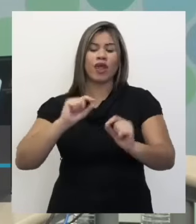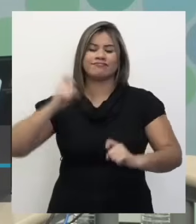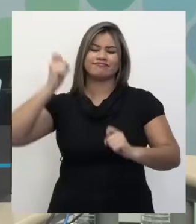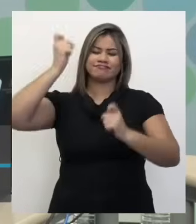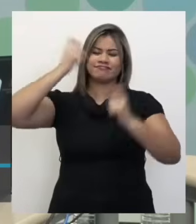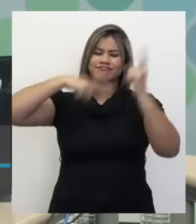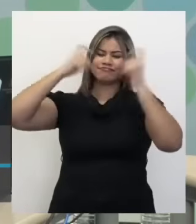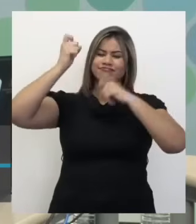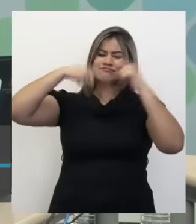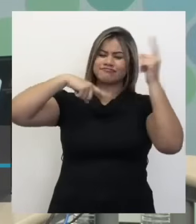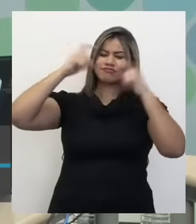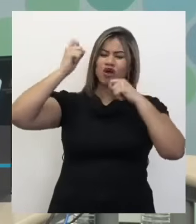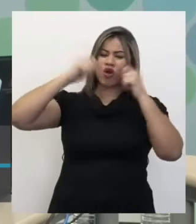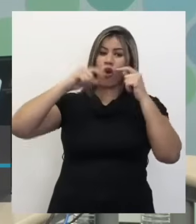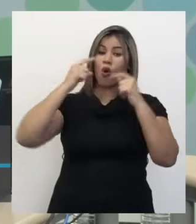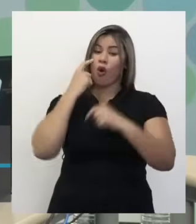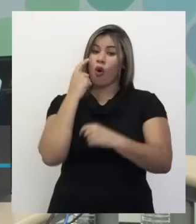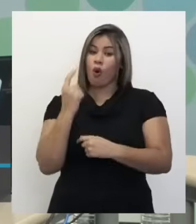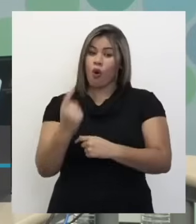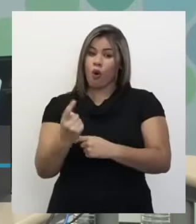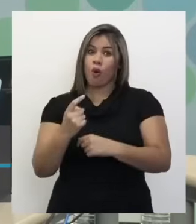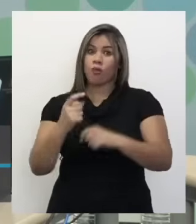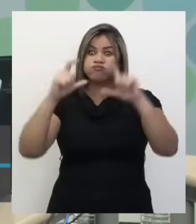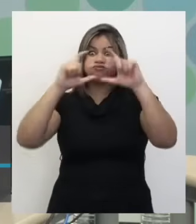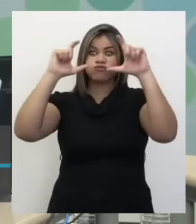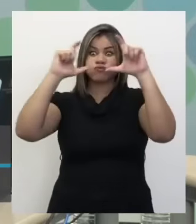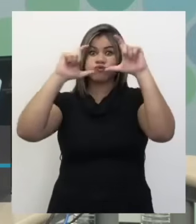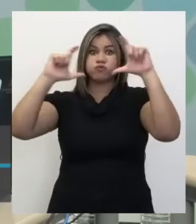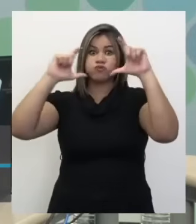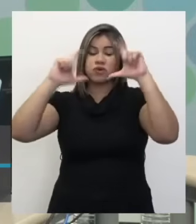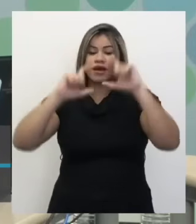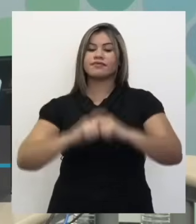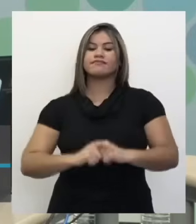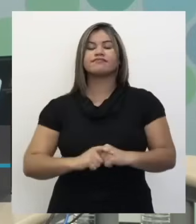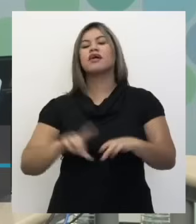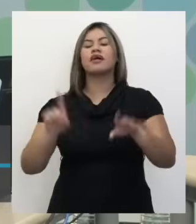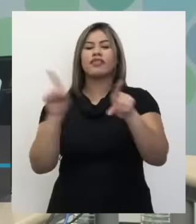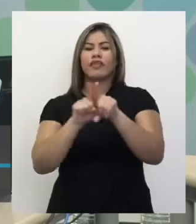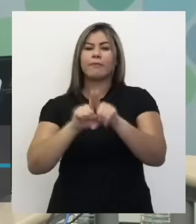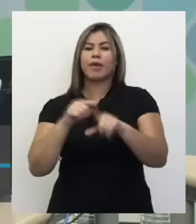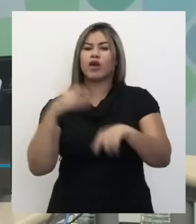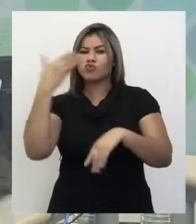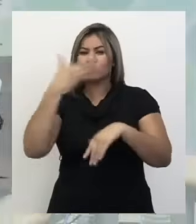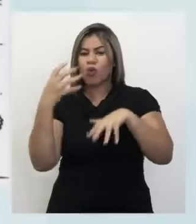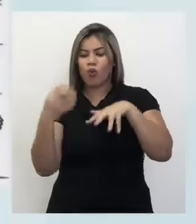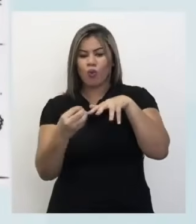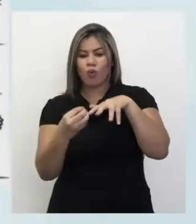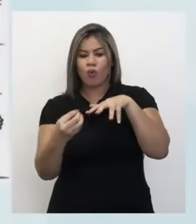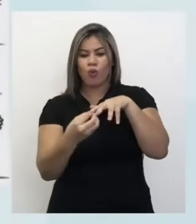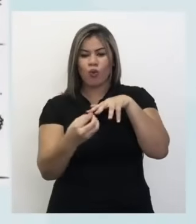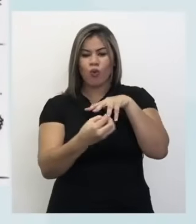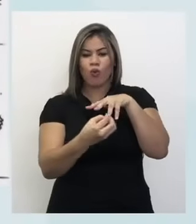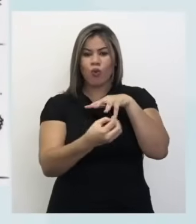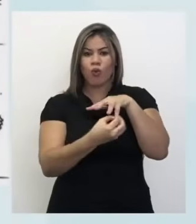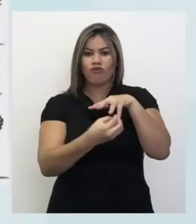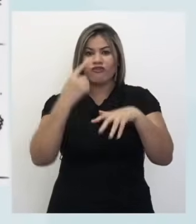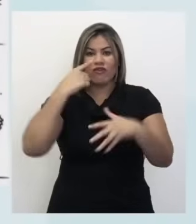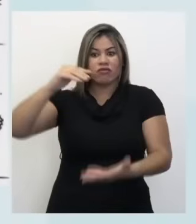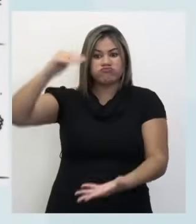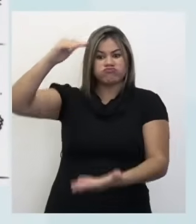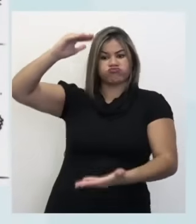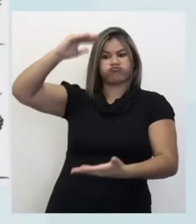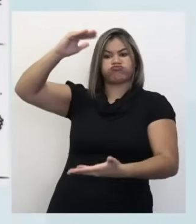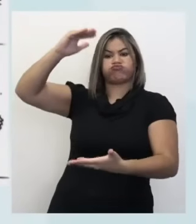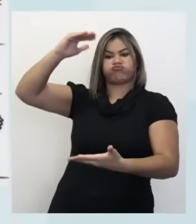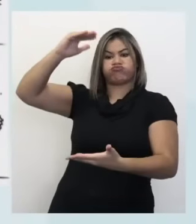né? Olha a expressão. E outra coisa, vocês falaram muito do açaí. Olha como o açaí é maior que ele. Uhum. Então,